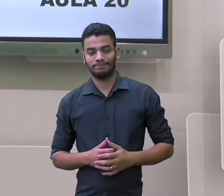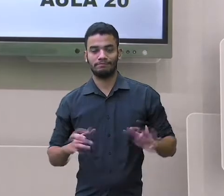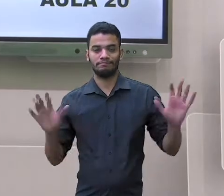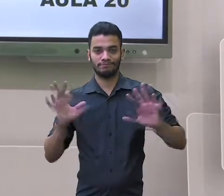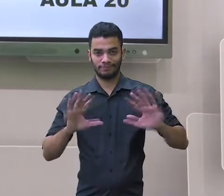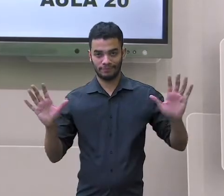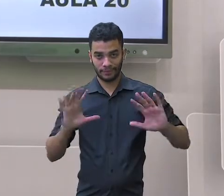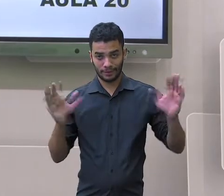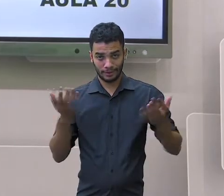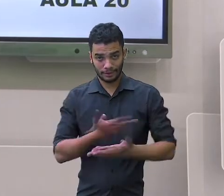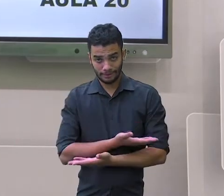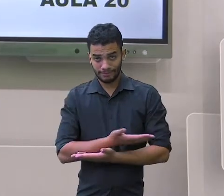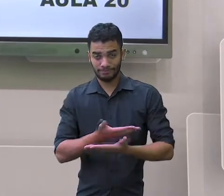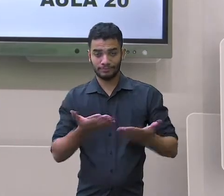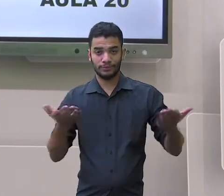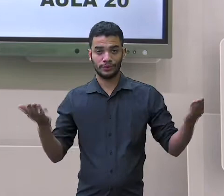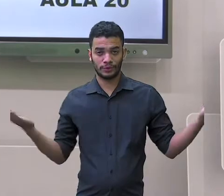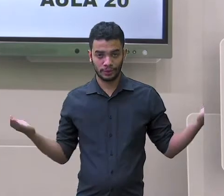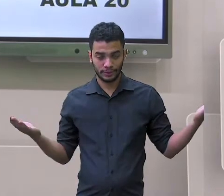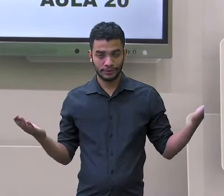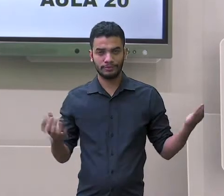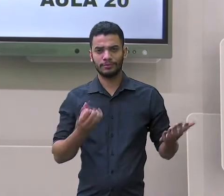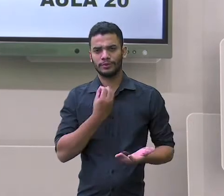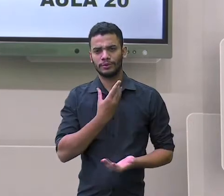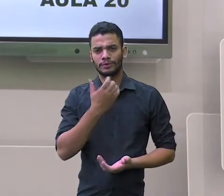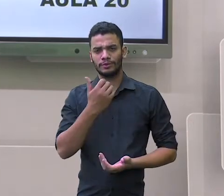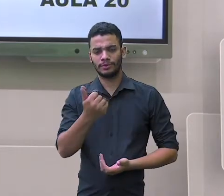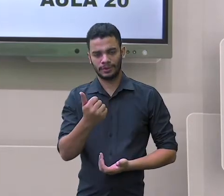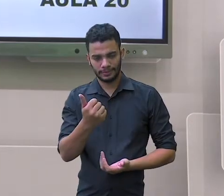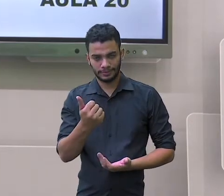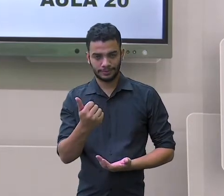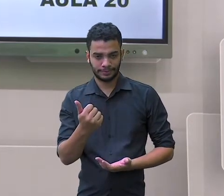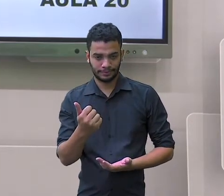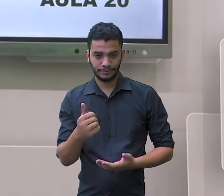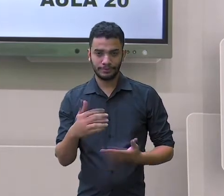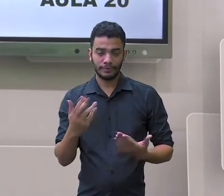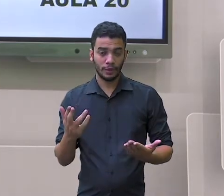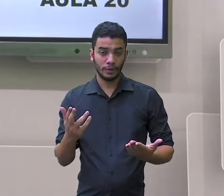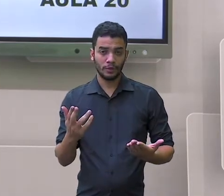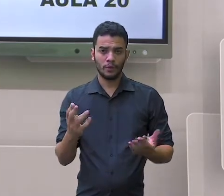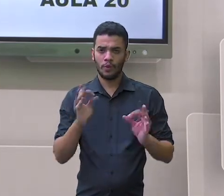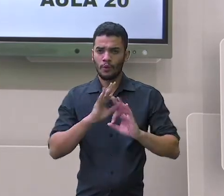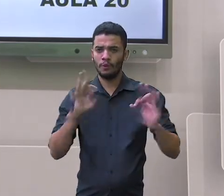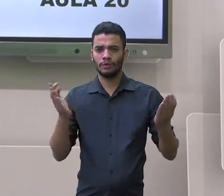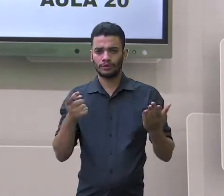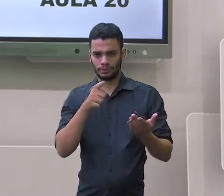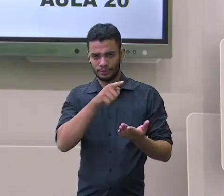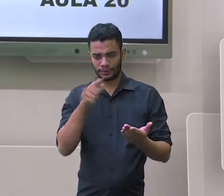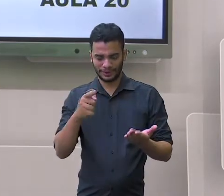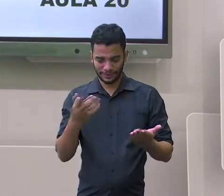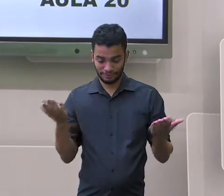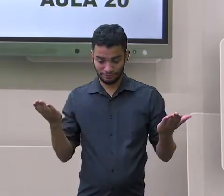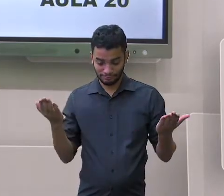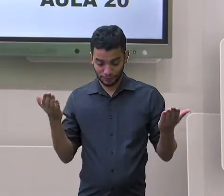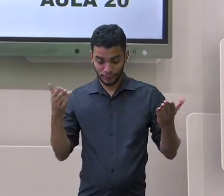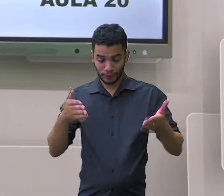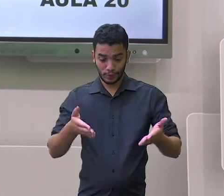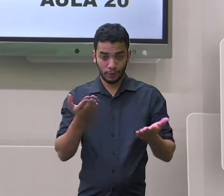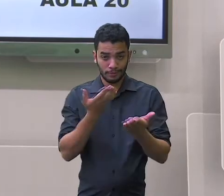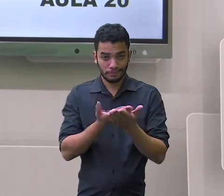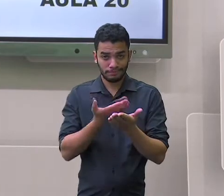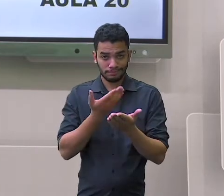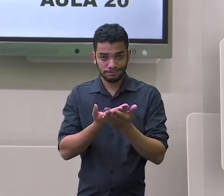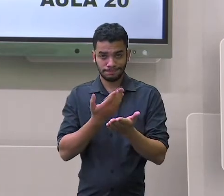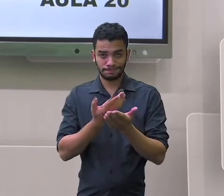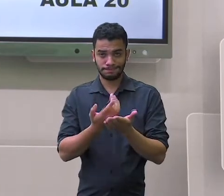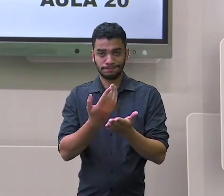Olá, querido estudante do sexto ano. Que bom ter a sua companhia neste momento, na